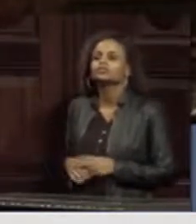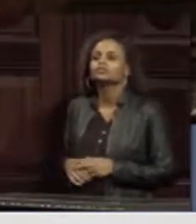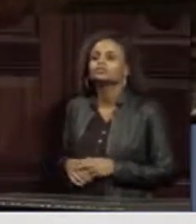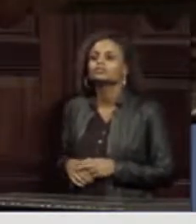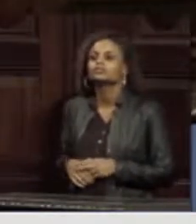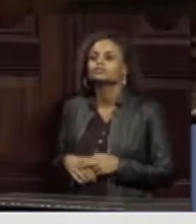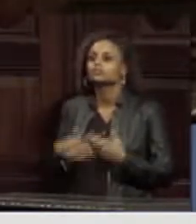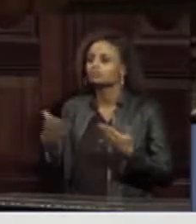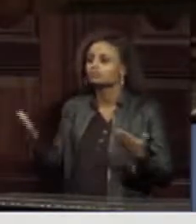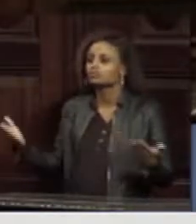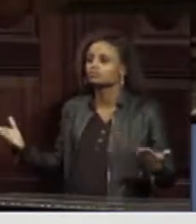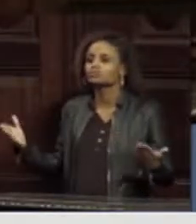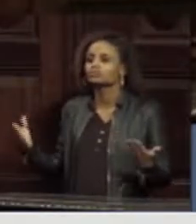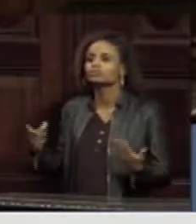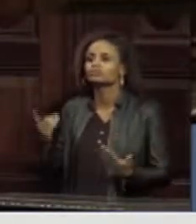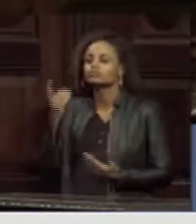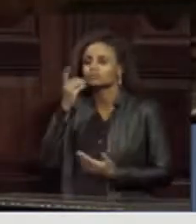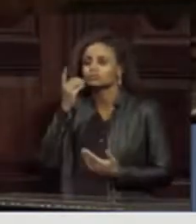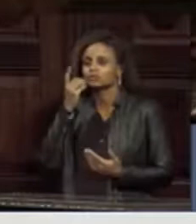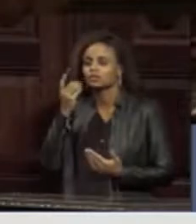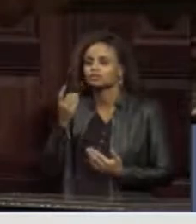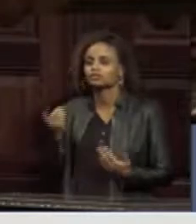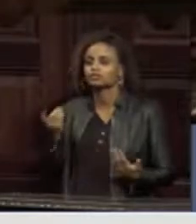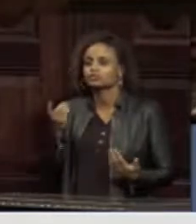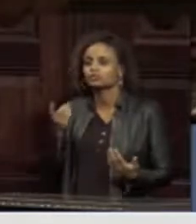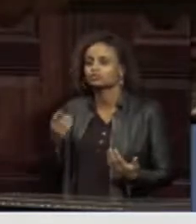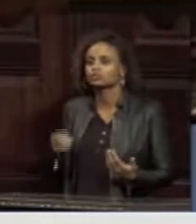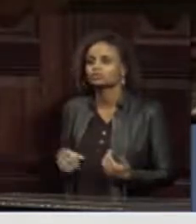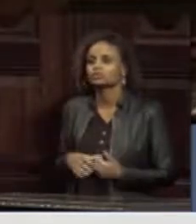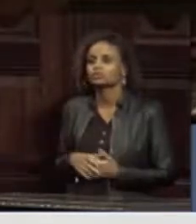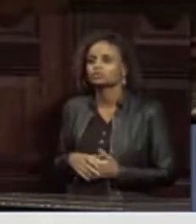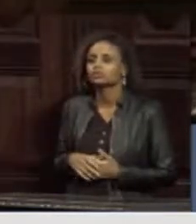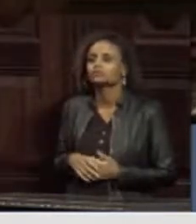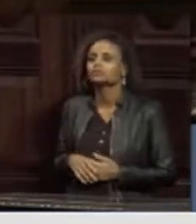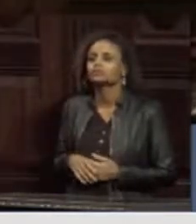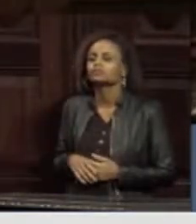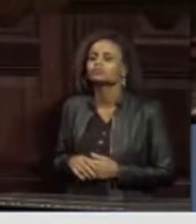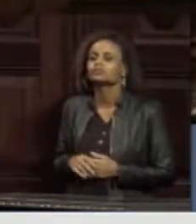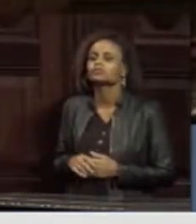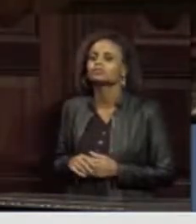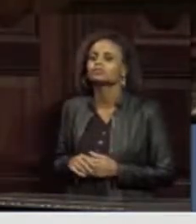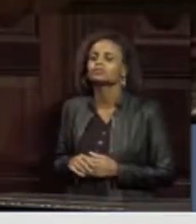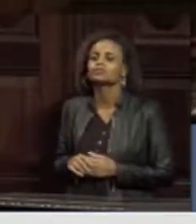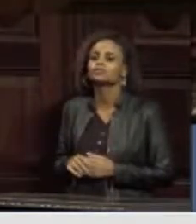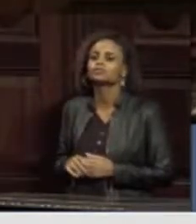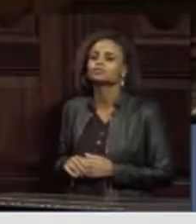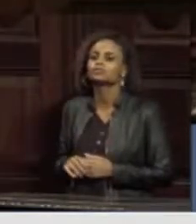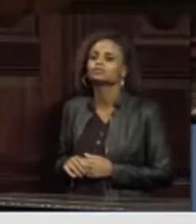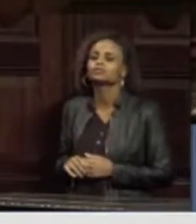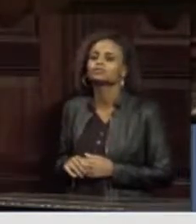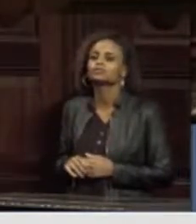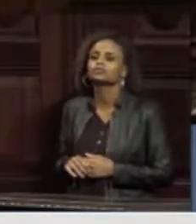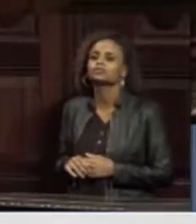senhores deputados ainda presentes.